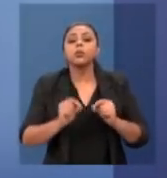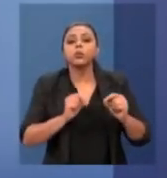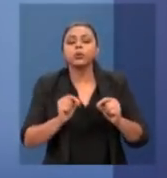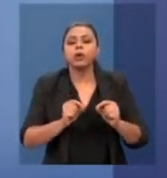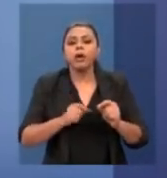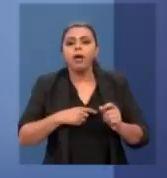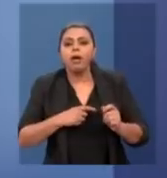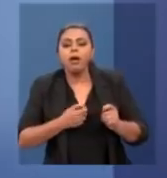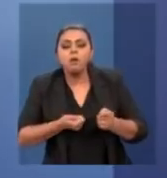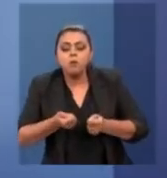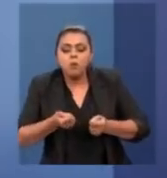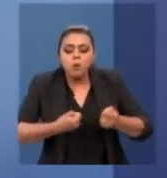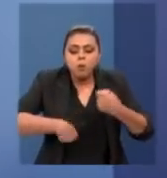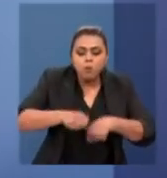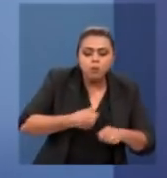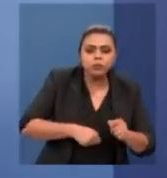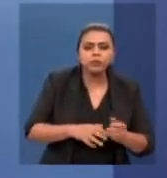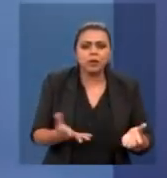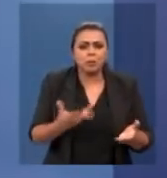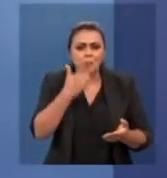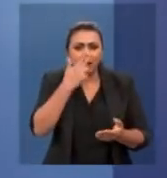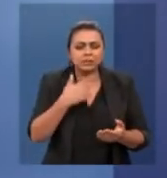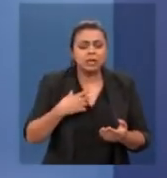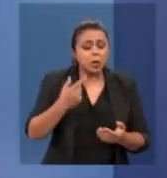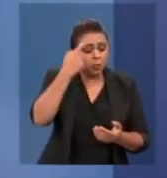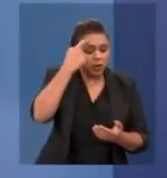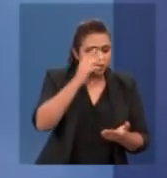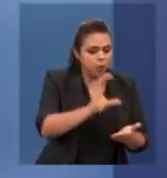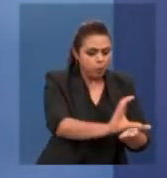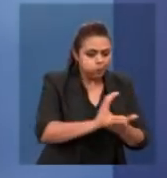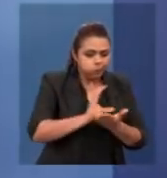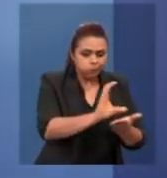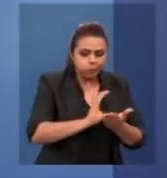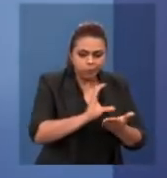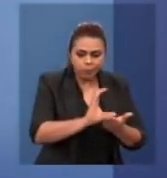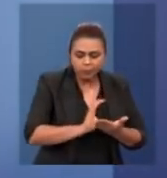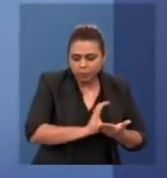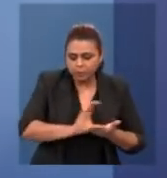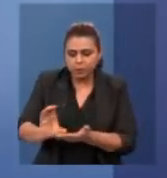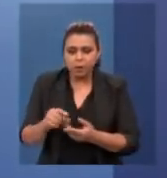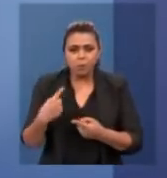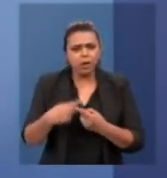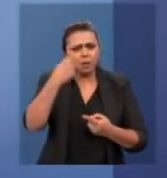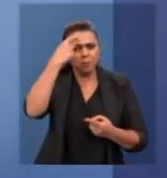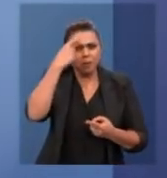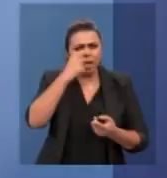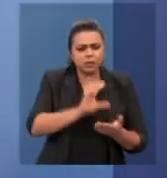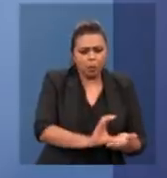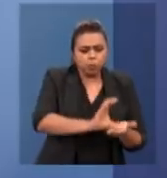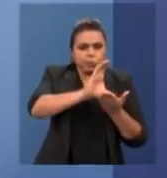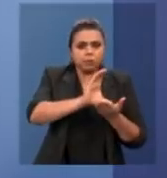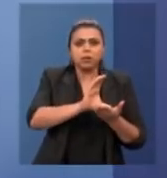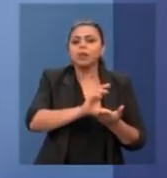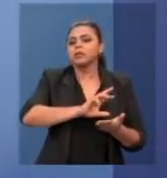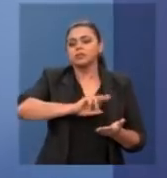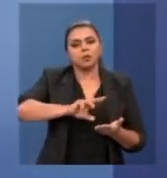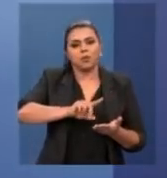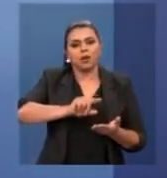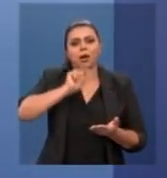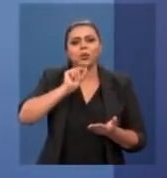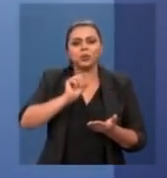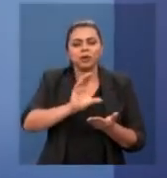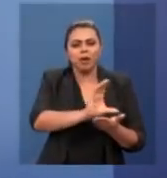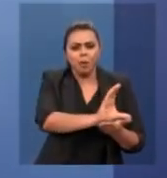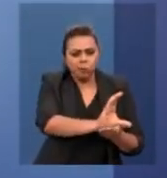boa por que você acha que você arrecada mais por ser maior na verdade a sonegação é alta porque